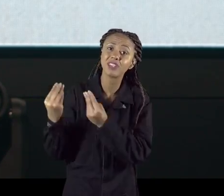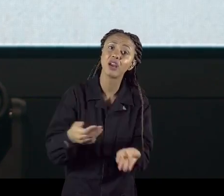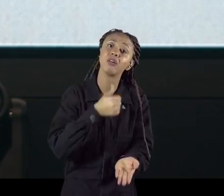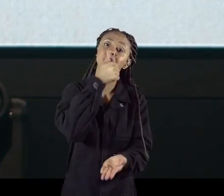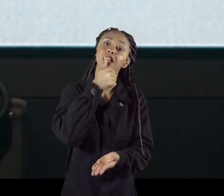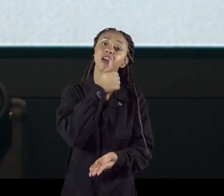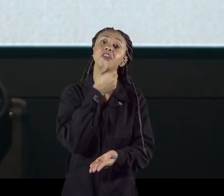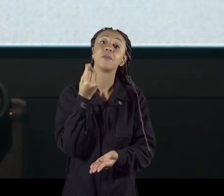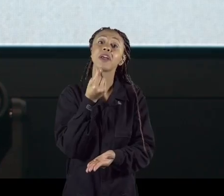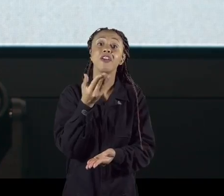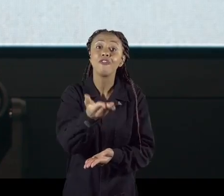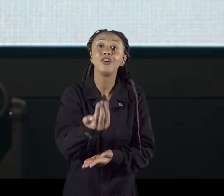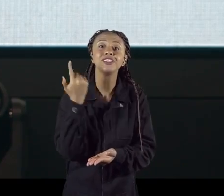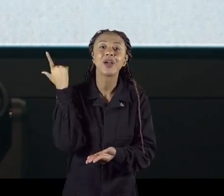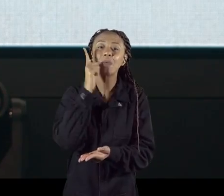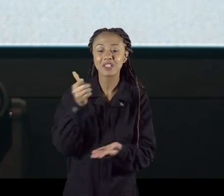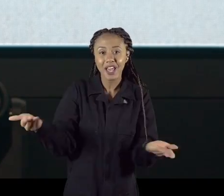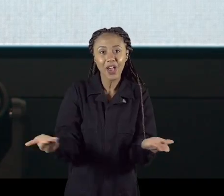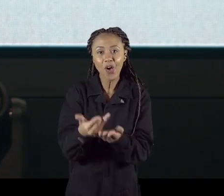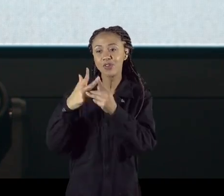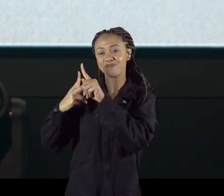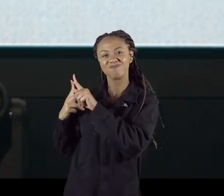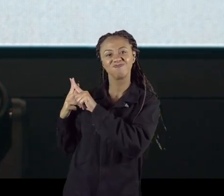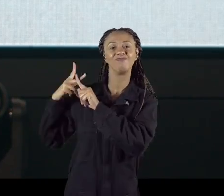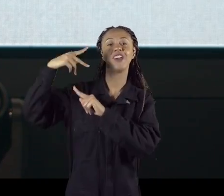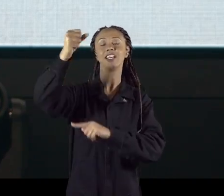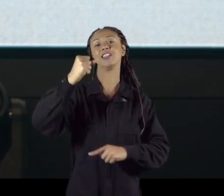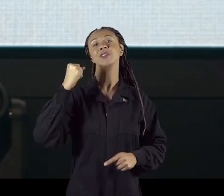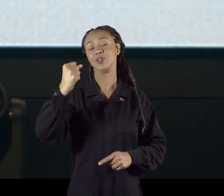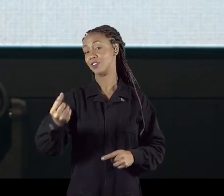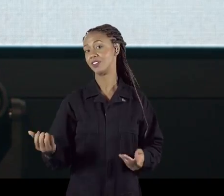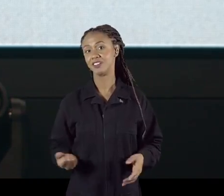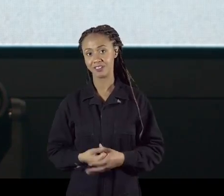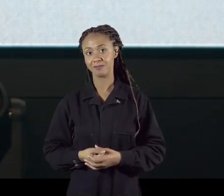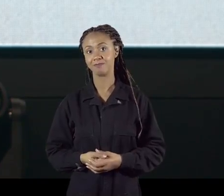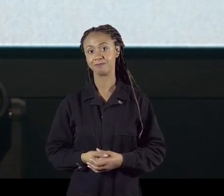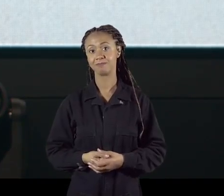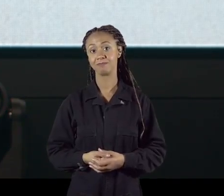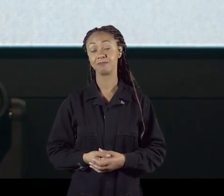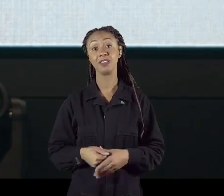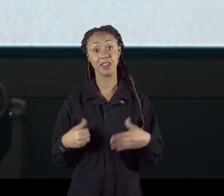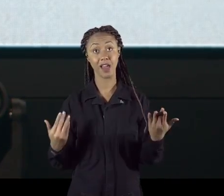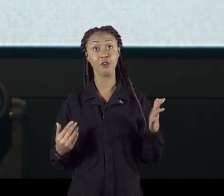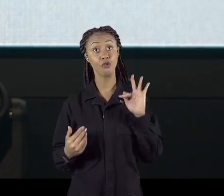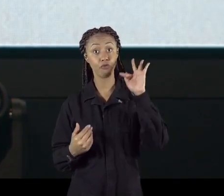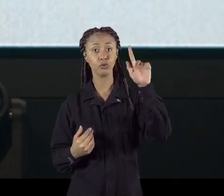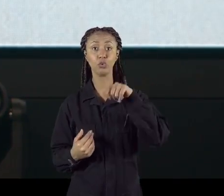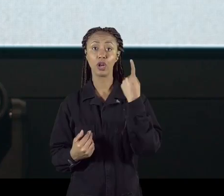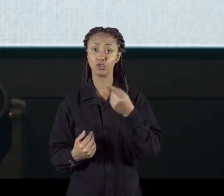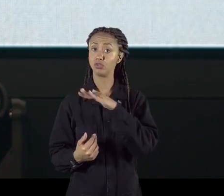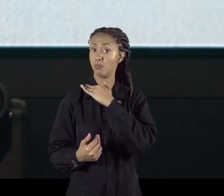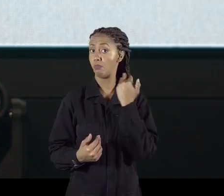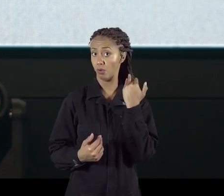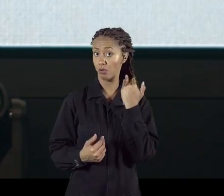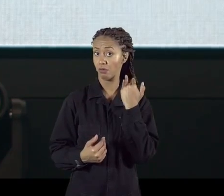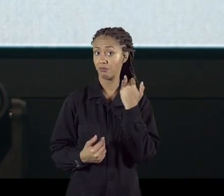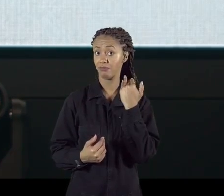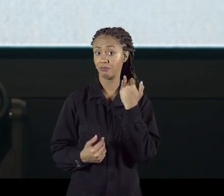do que vencedor e querido Quando fechar os nossos fechados os nossos olhos